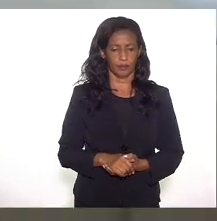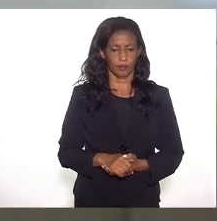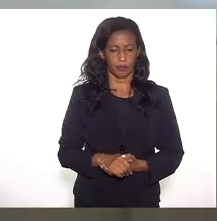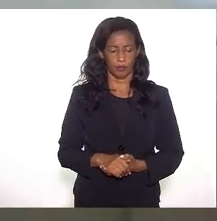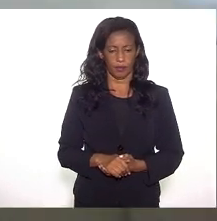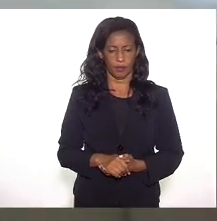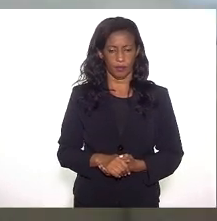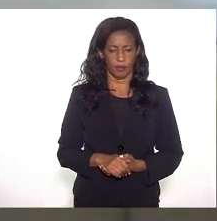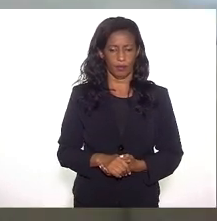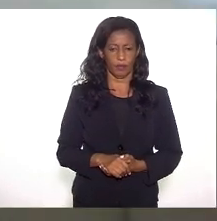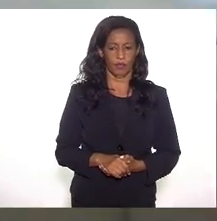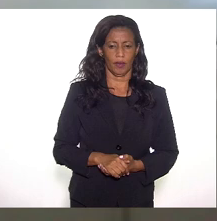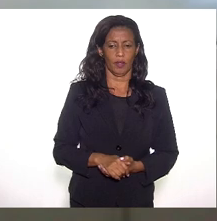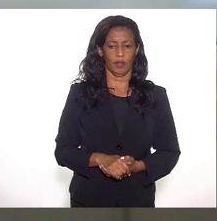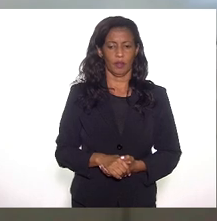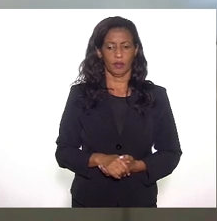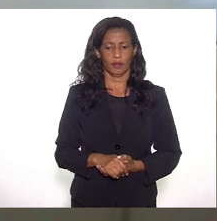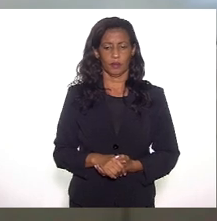uma parte, deputado.